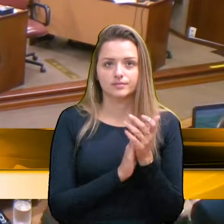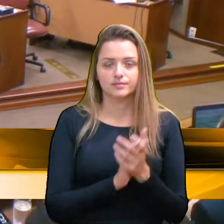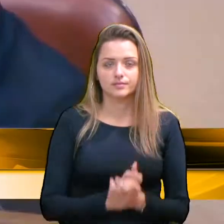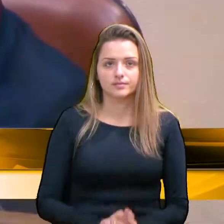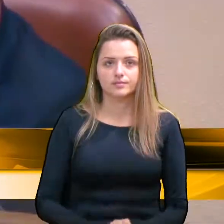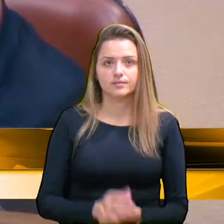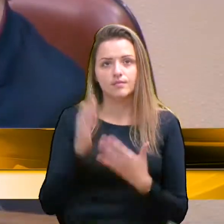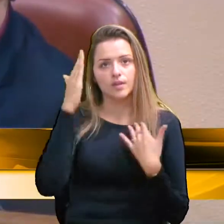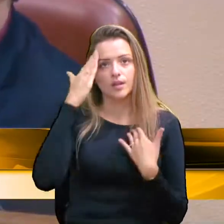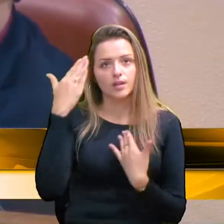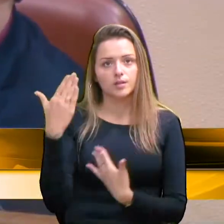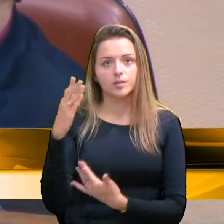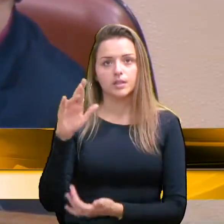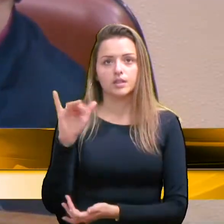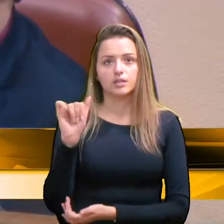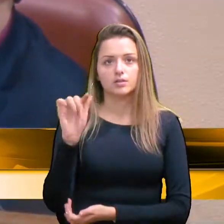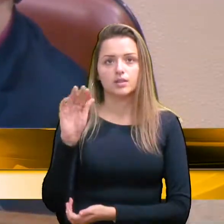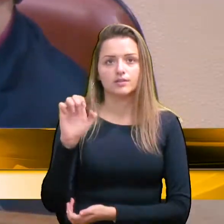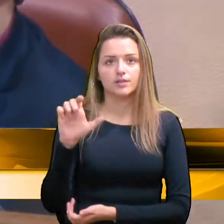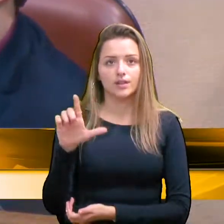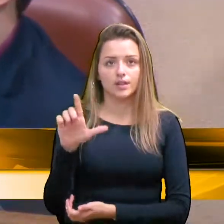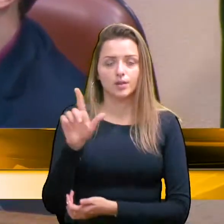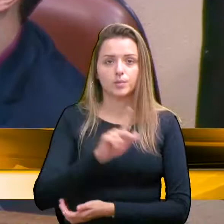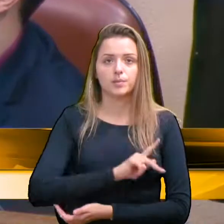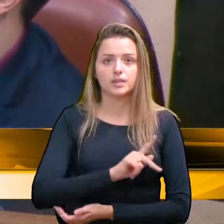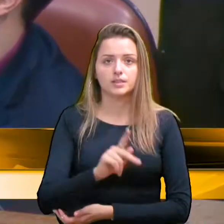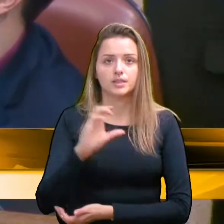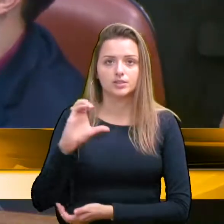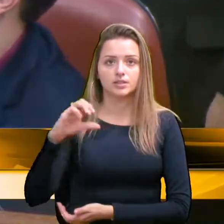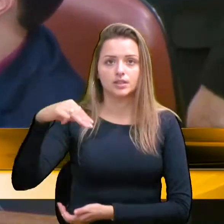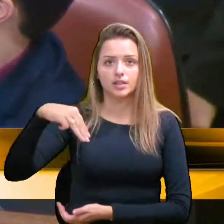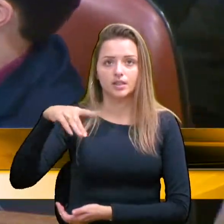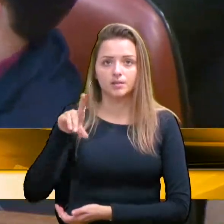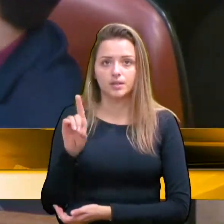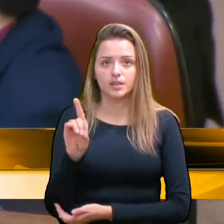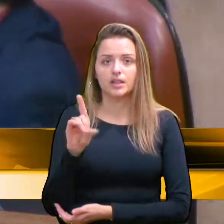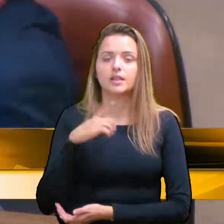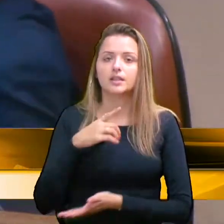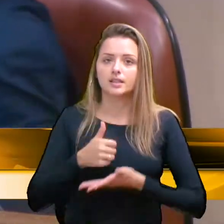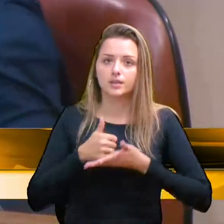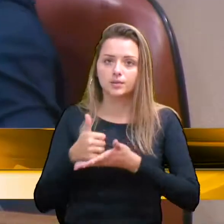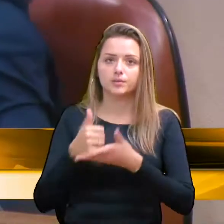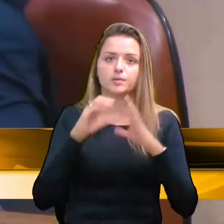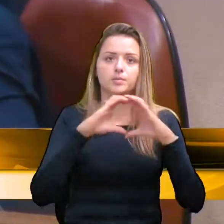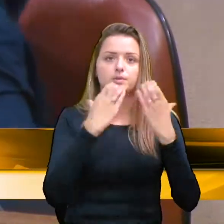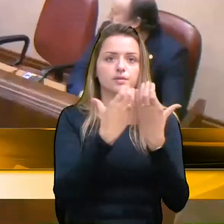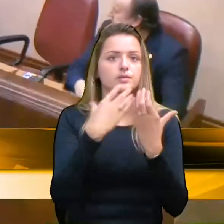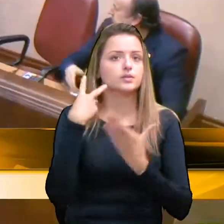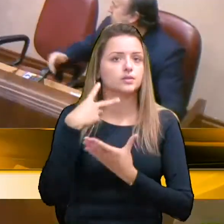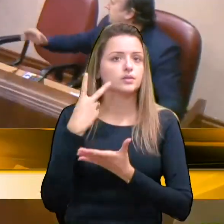Muito obrigado, Rafael dos Santos, o presidente do CMD, e conte sempre com essa Câmara de Vereadores. Obrigado.